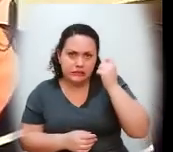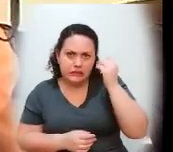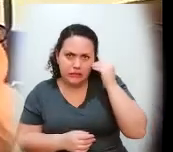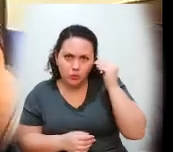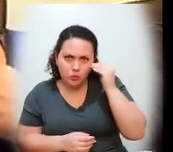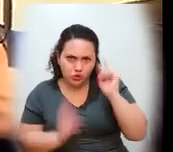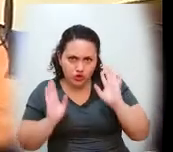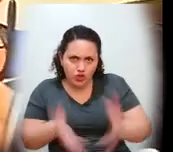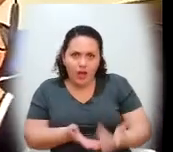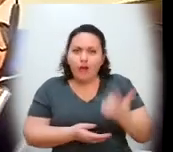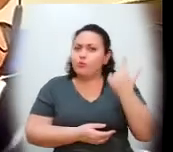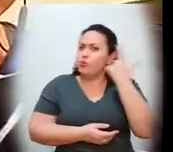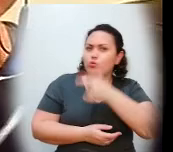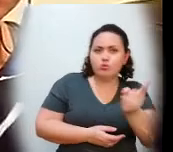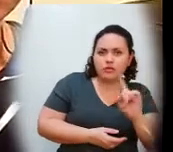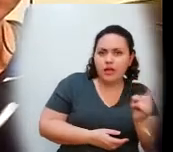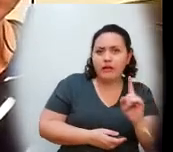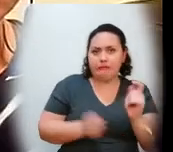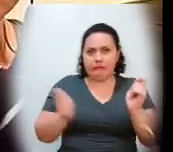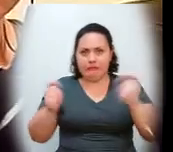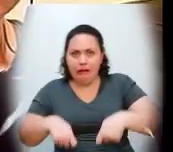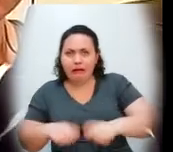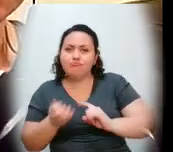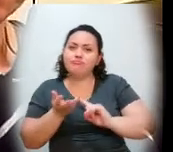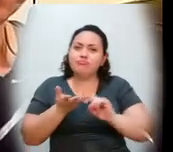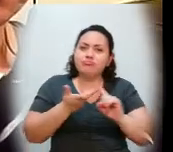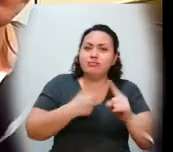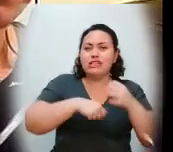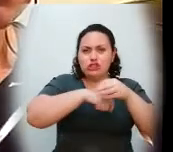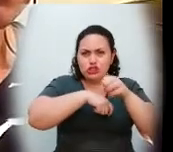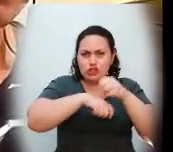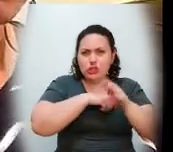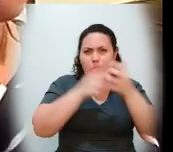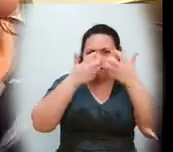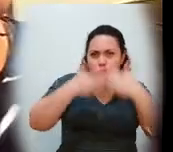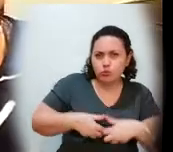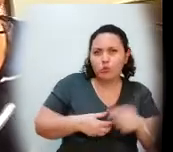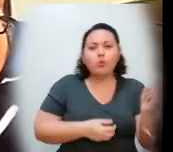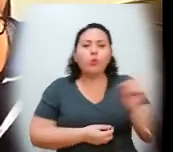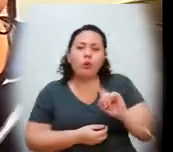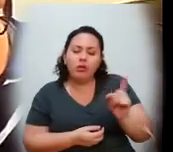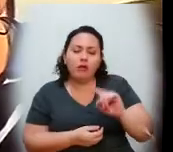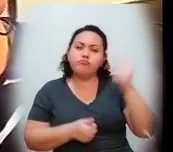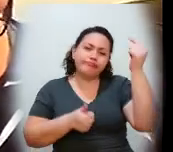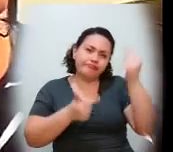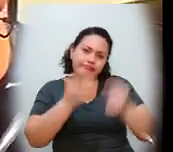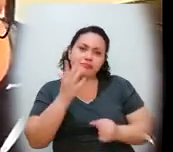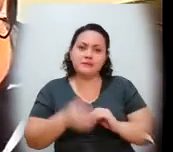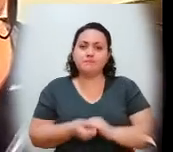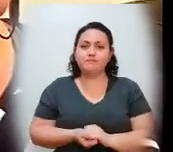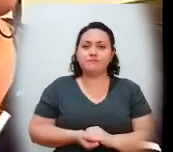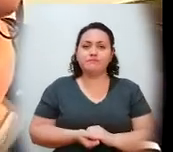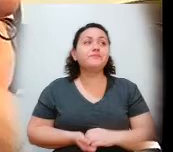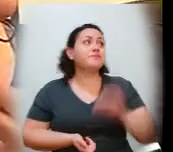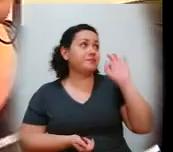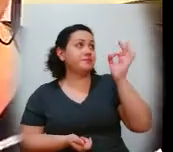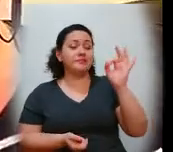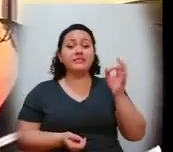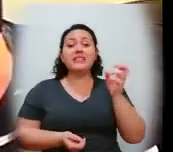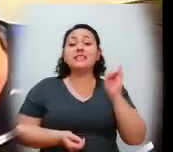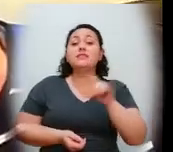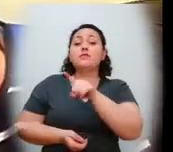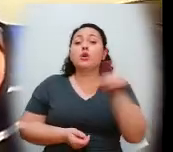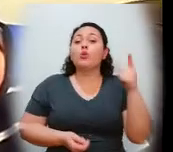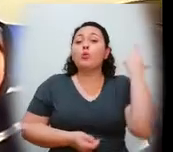tentaram, né? Se Uhum. acham que é possível fazer, se acham que não é. E até quem Né? conseguiu, assim, né? Ah,